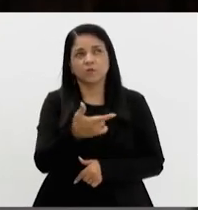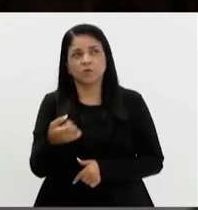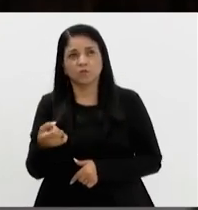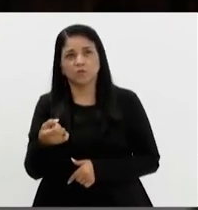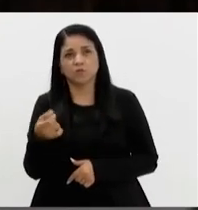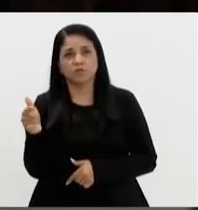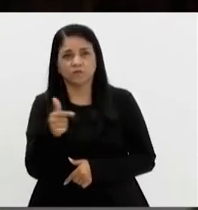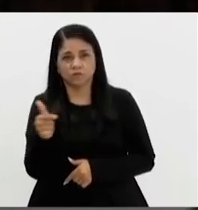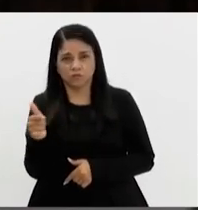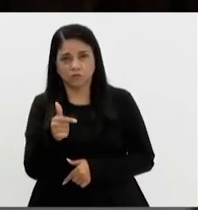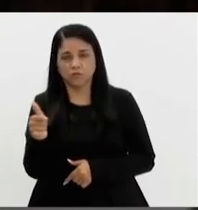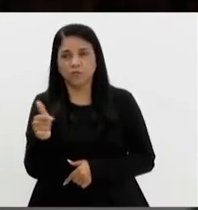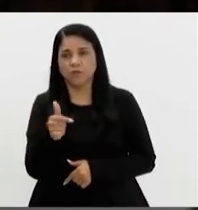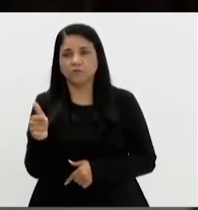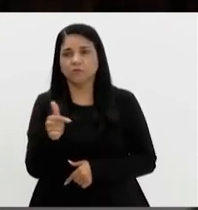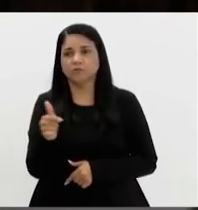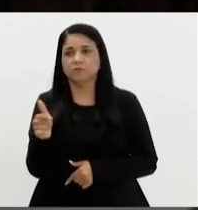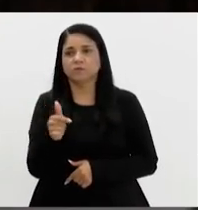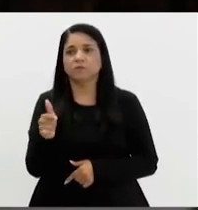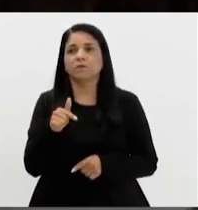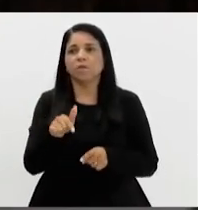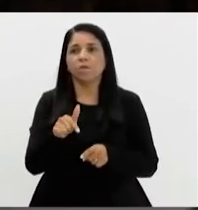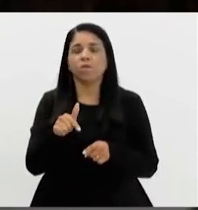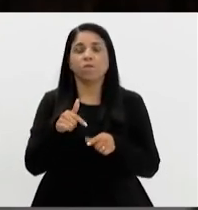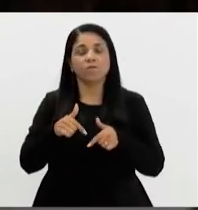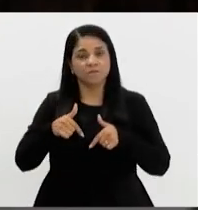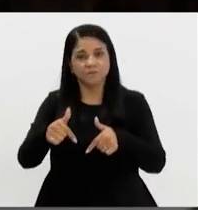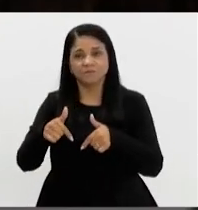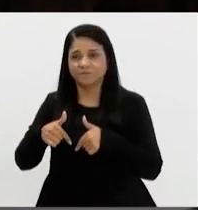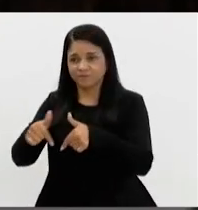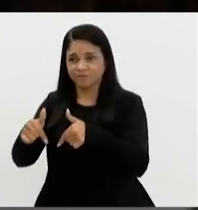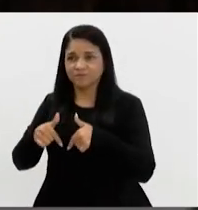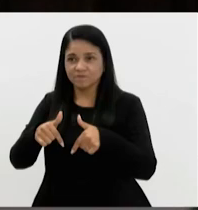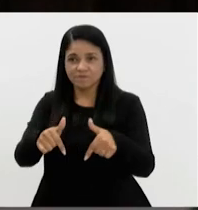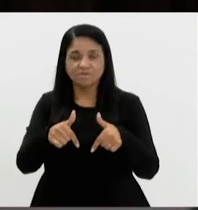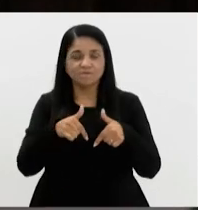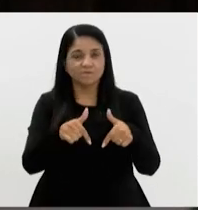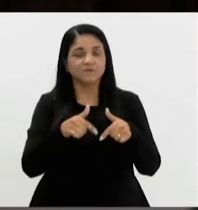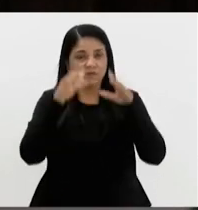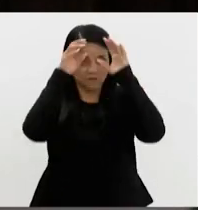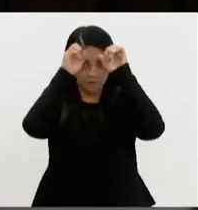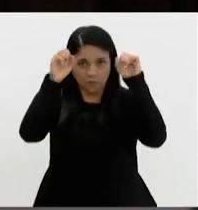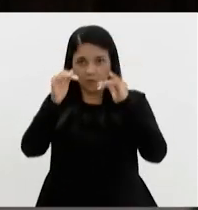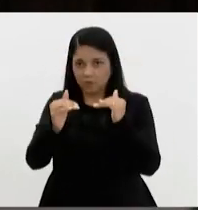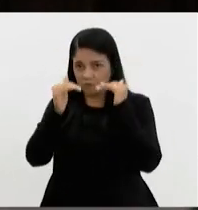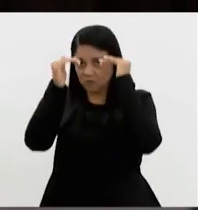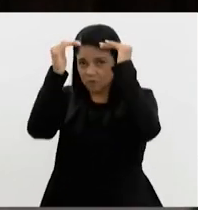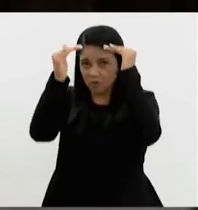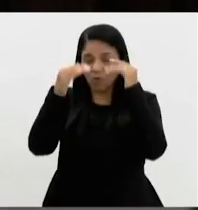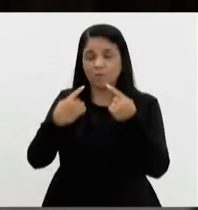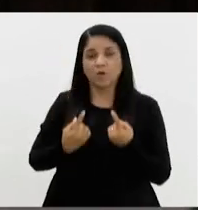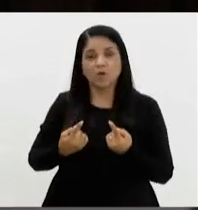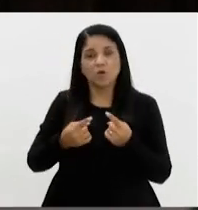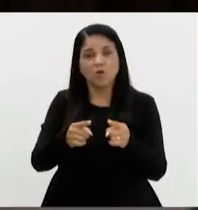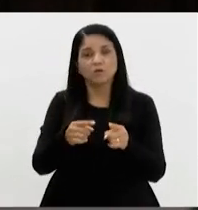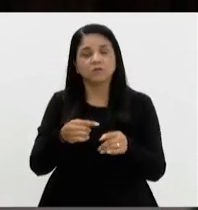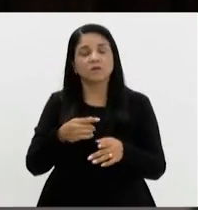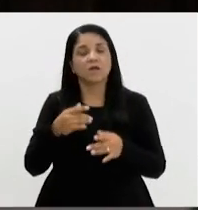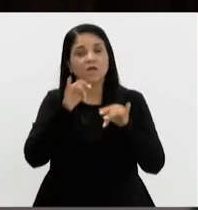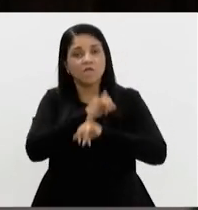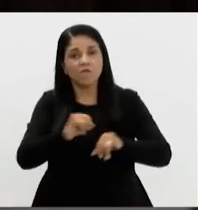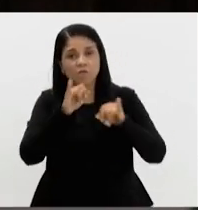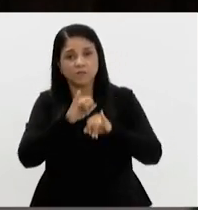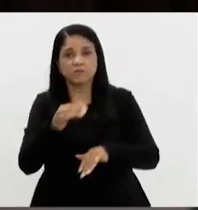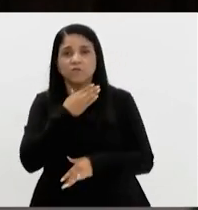2022 que foi utilizada muito assertivamente pelo Tribunal Superior Eleitoral para combater a desinformação no âo daquela